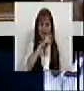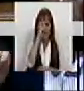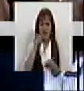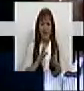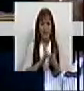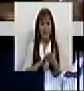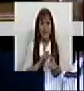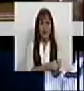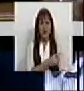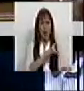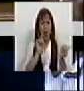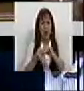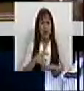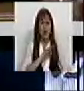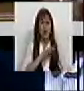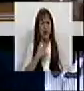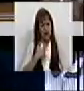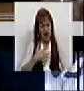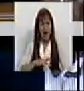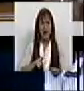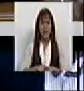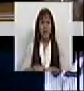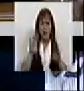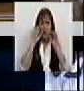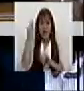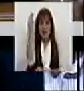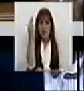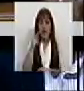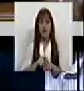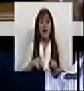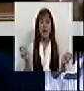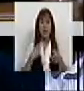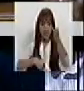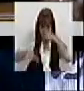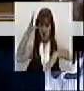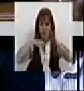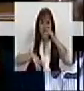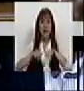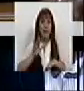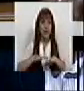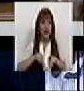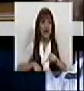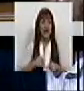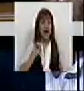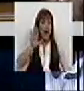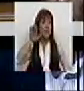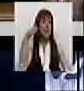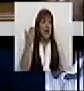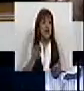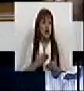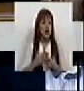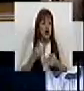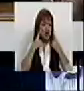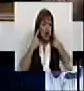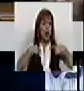Terceiro facto, ao contrário do que os senhores queriam, o ensino artístico promove as aprendizagens e por isso é que as primeiras